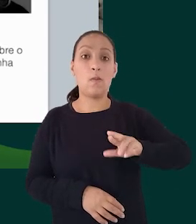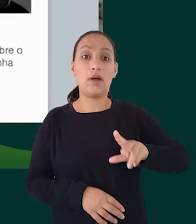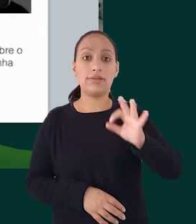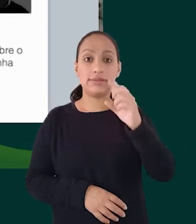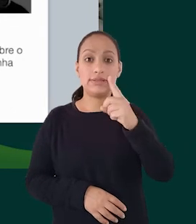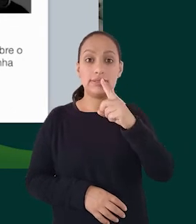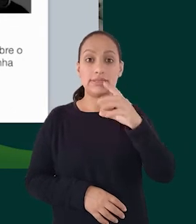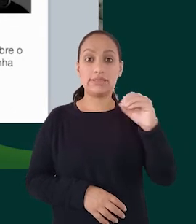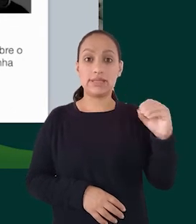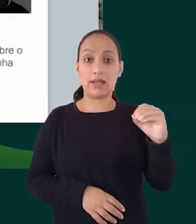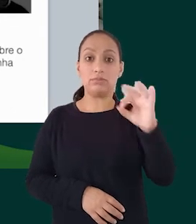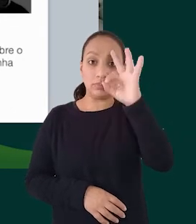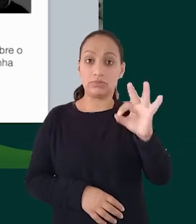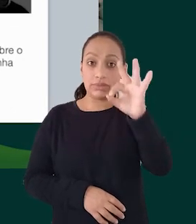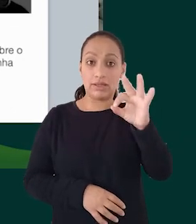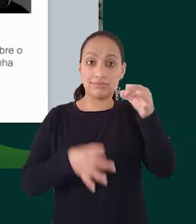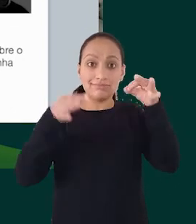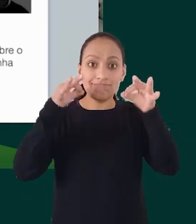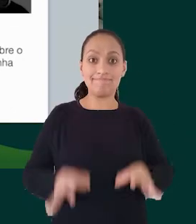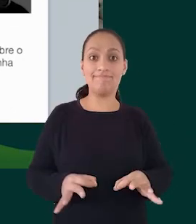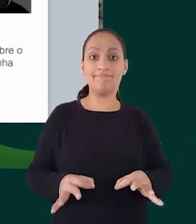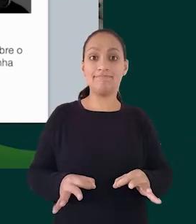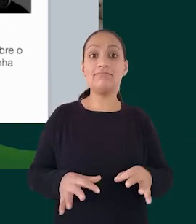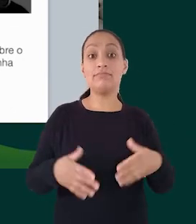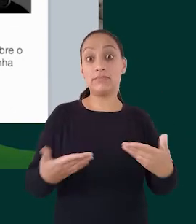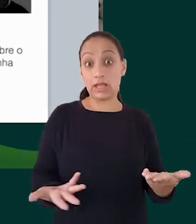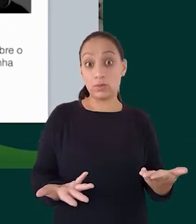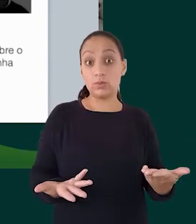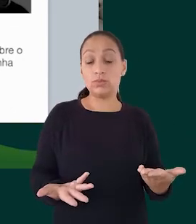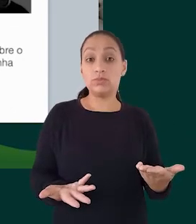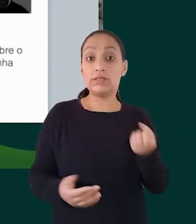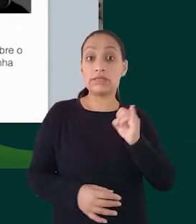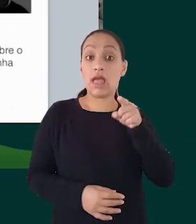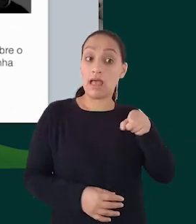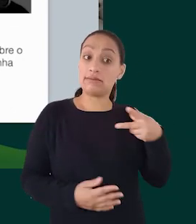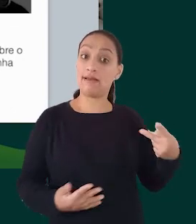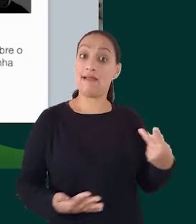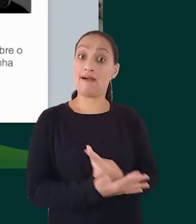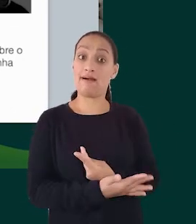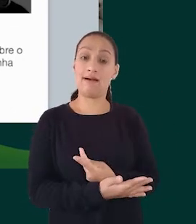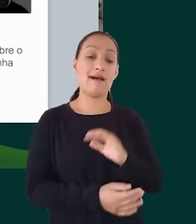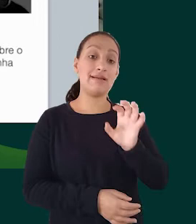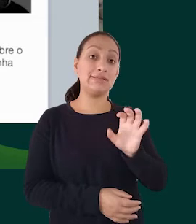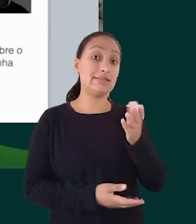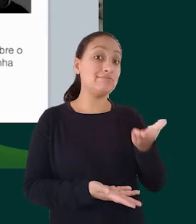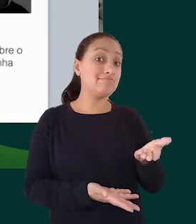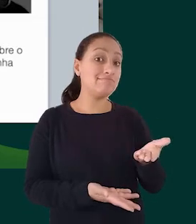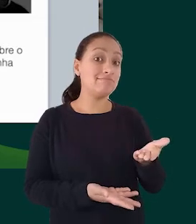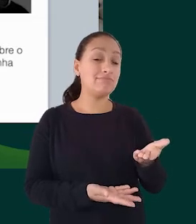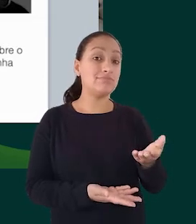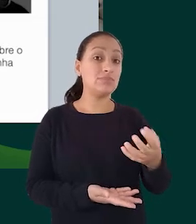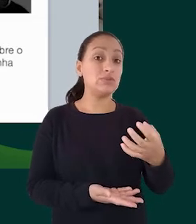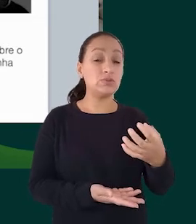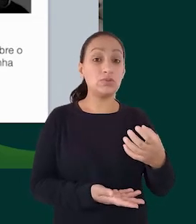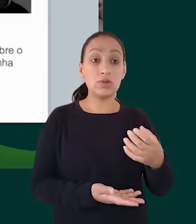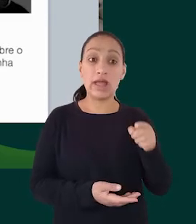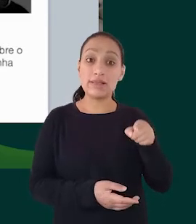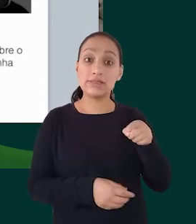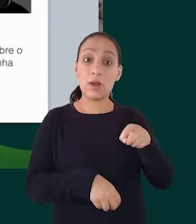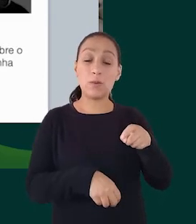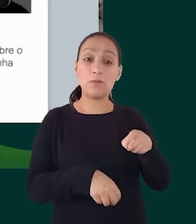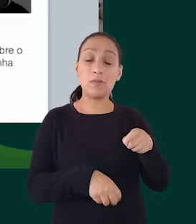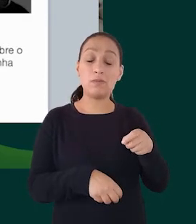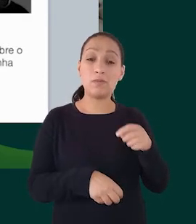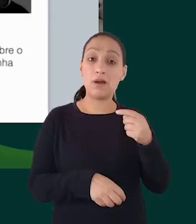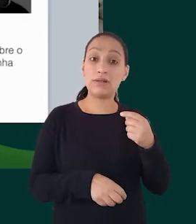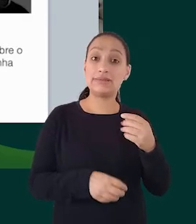certeza. Então, quando isso... se ele errar essa situação, que é uma situação muito, muito delicada, ele